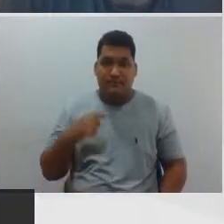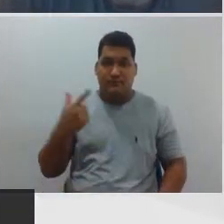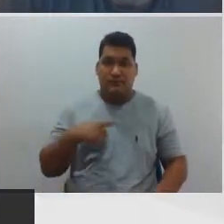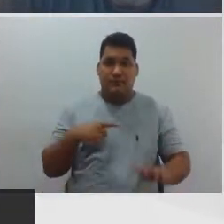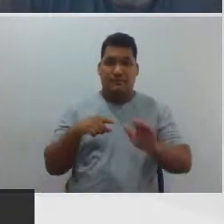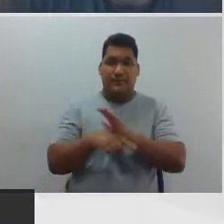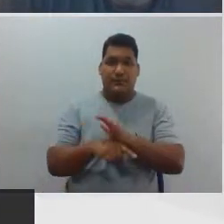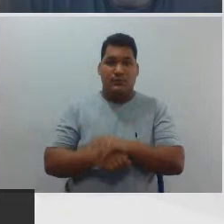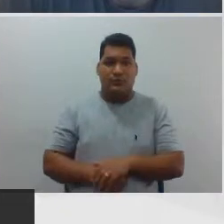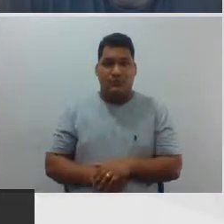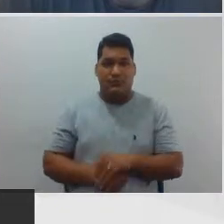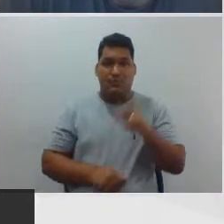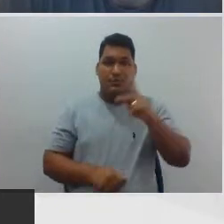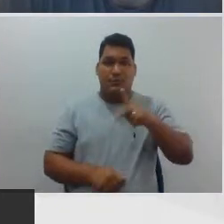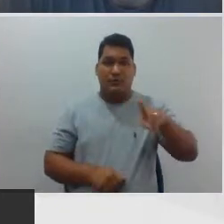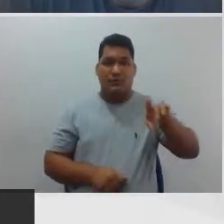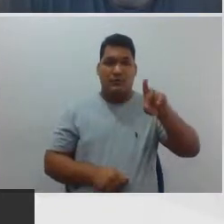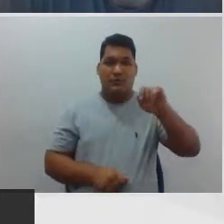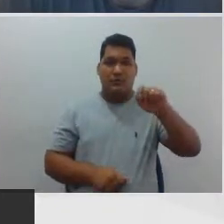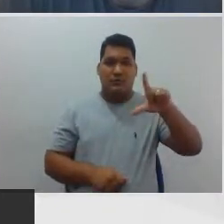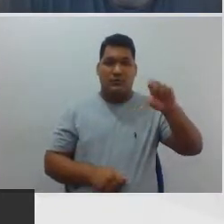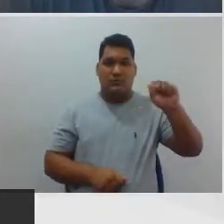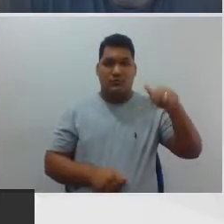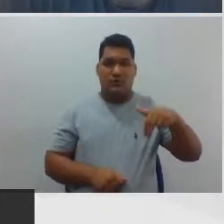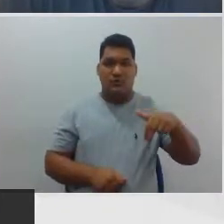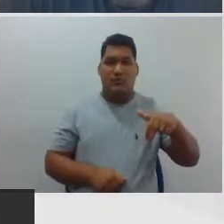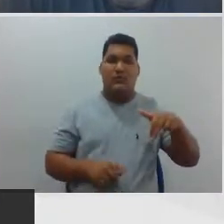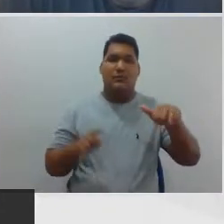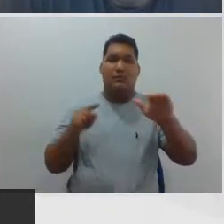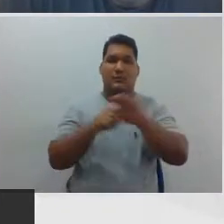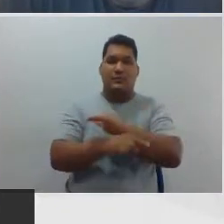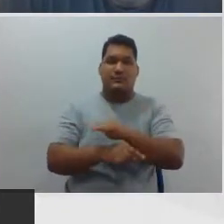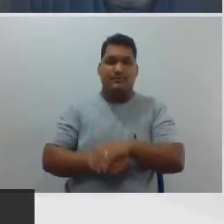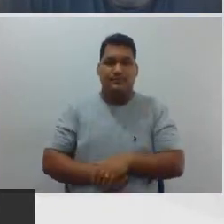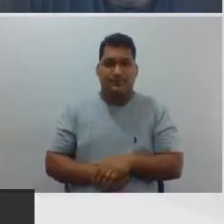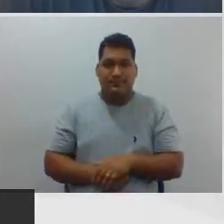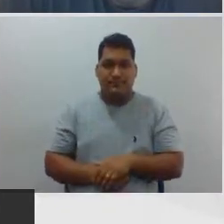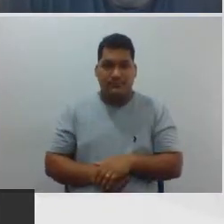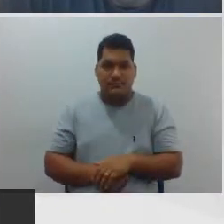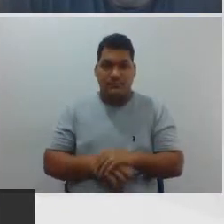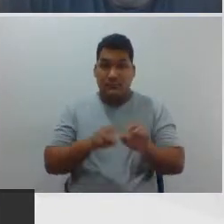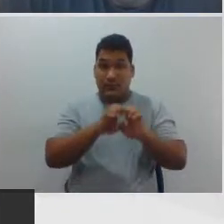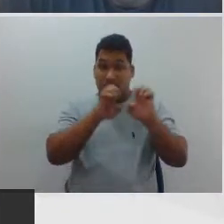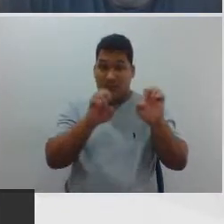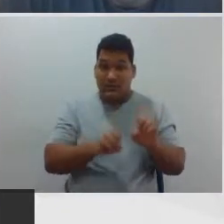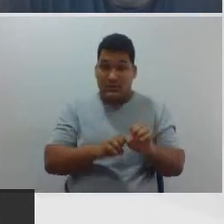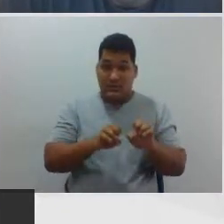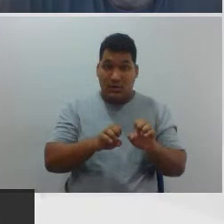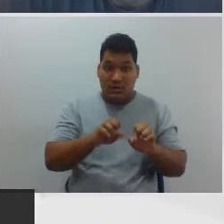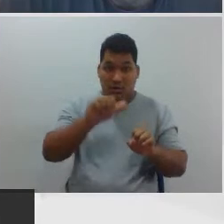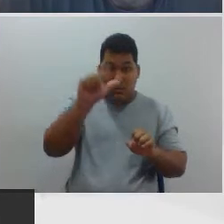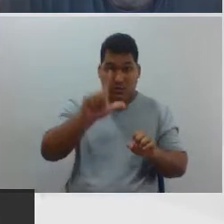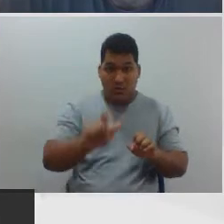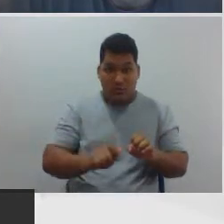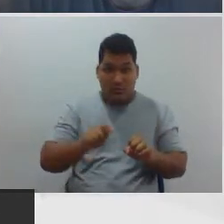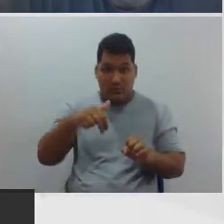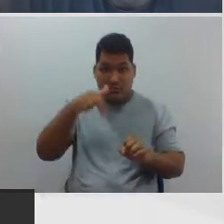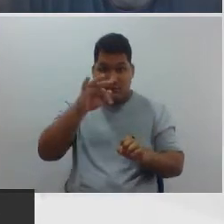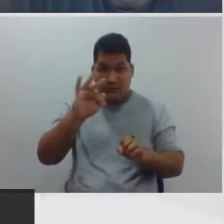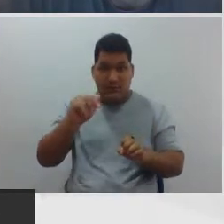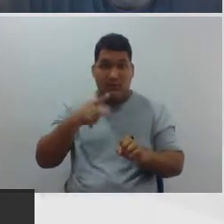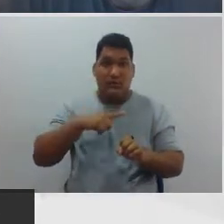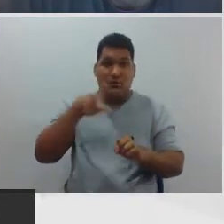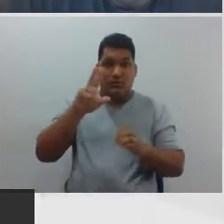O professor Daílson, ele fez a seguinte pergunta. A expressão algoritmo da Netflix tem sido muito usada hoje em